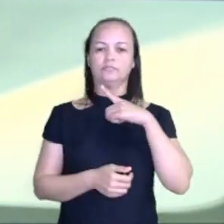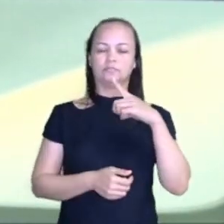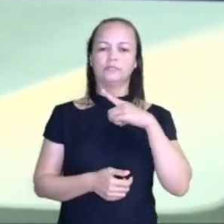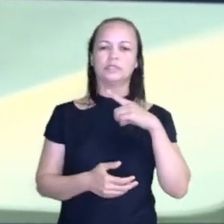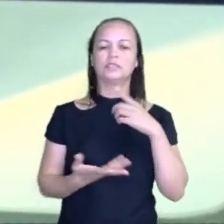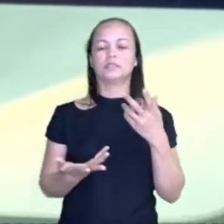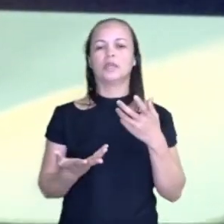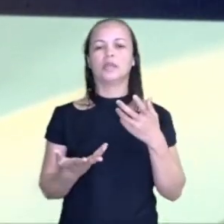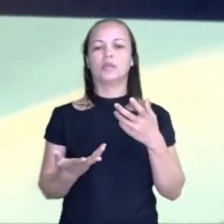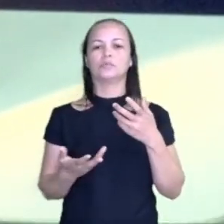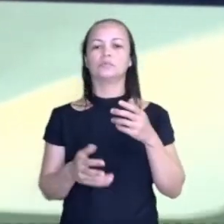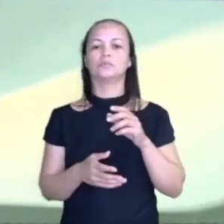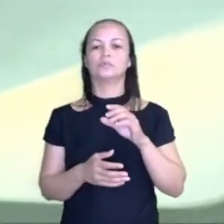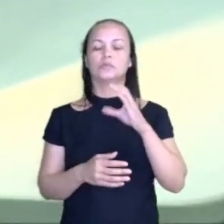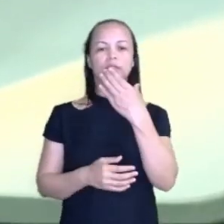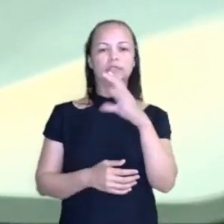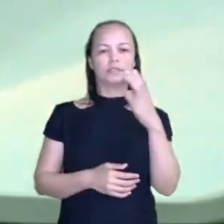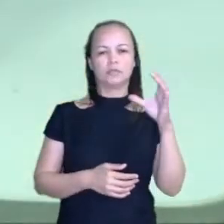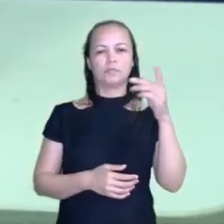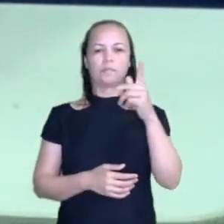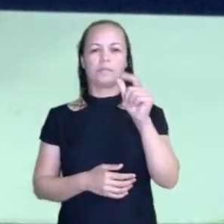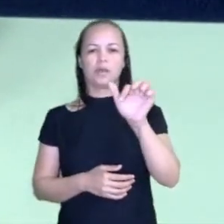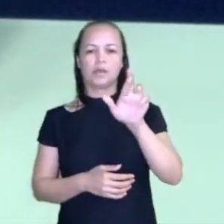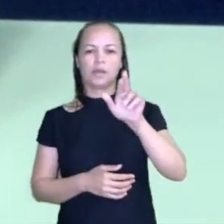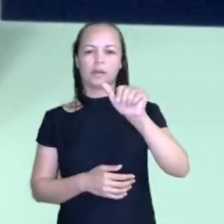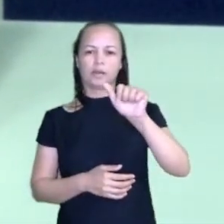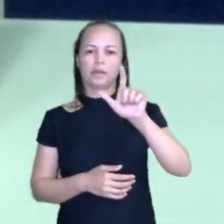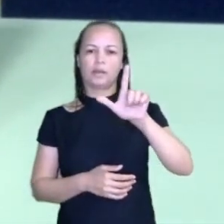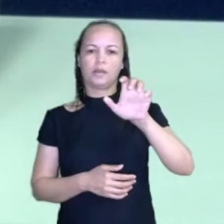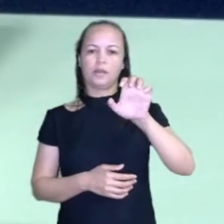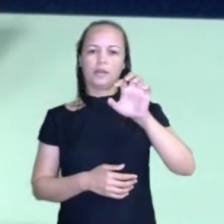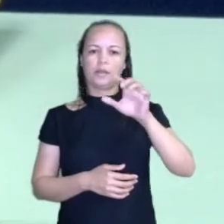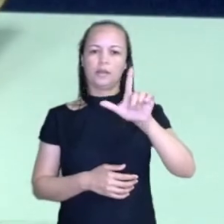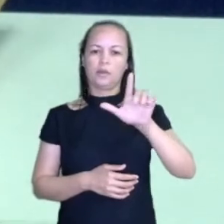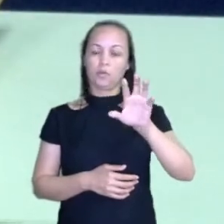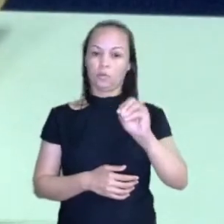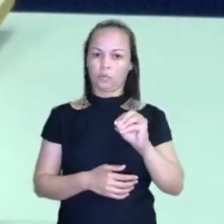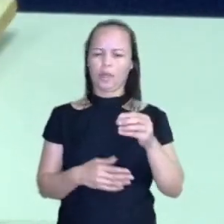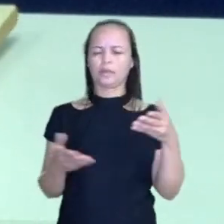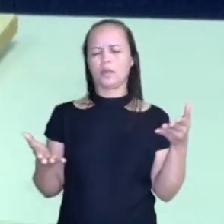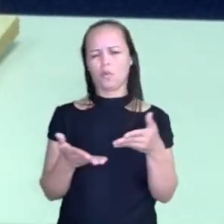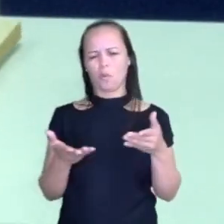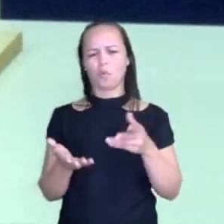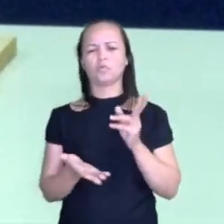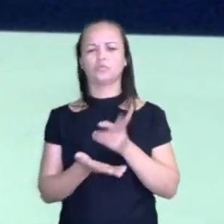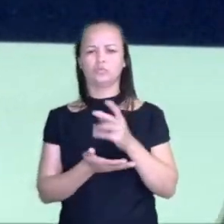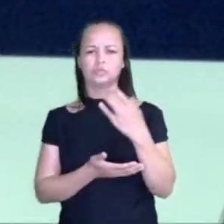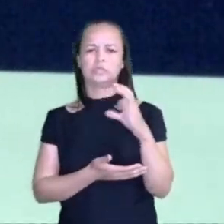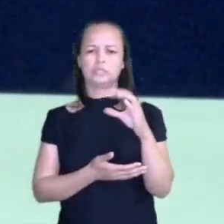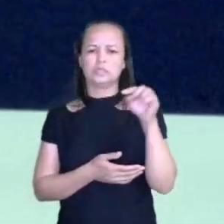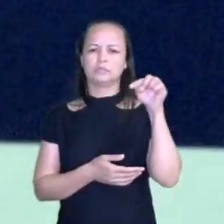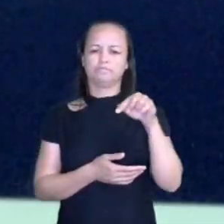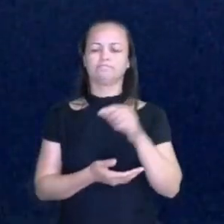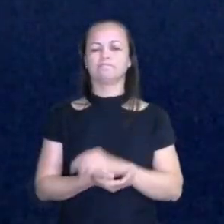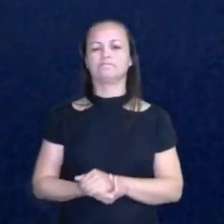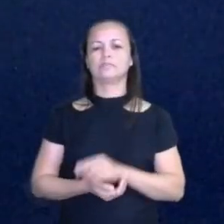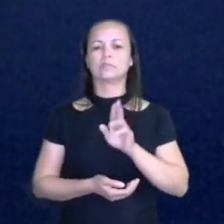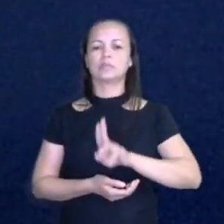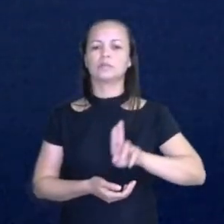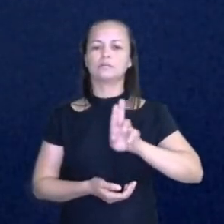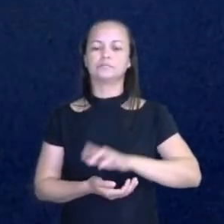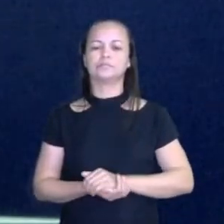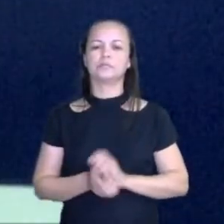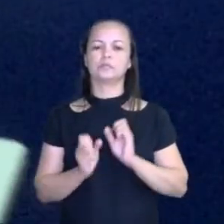o circuito em paralelo que é adotado até hoje né até hoje ciência adotado beleza gente